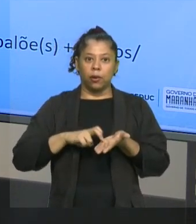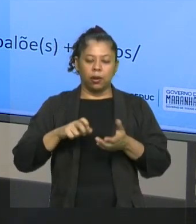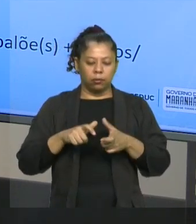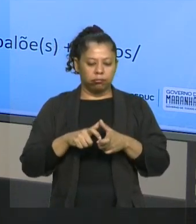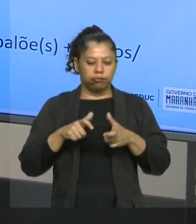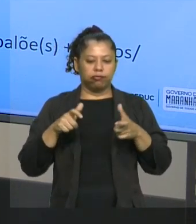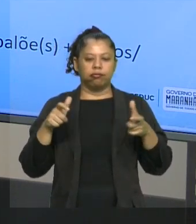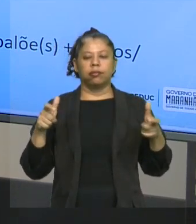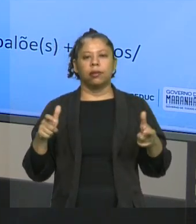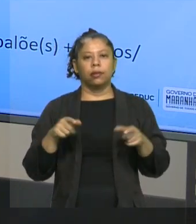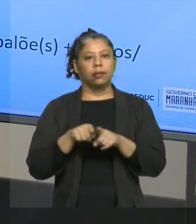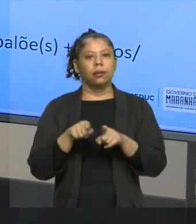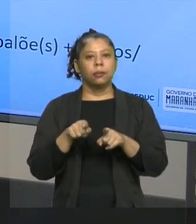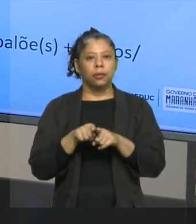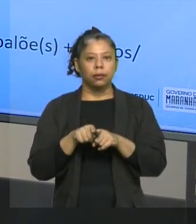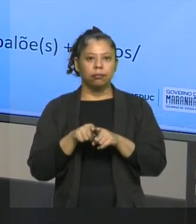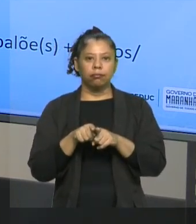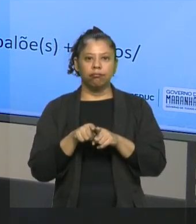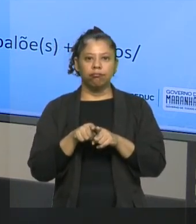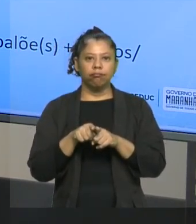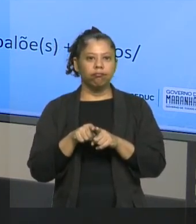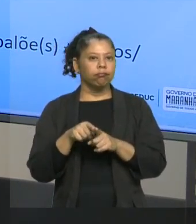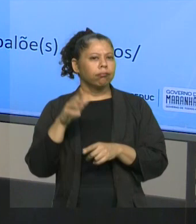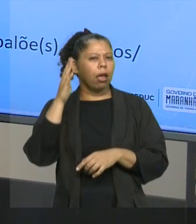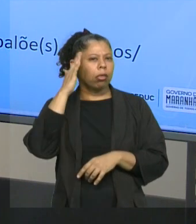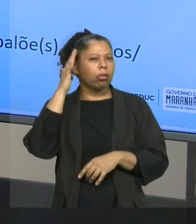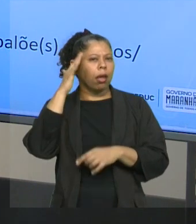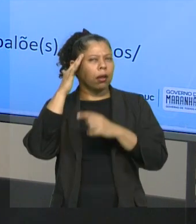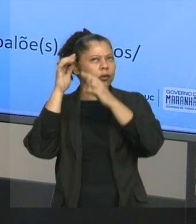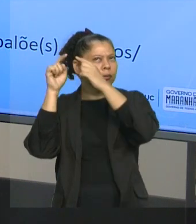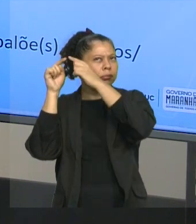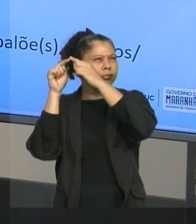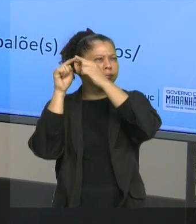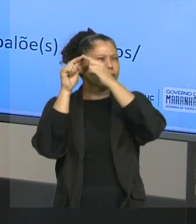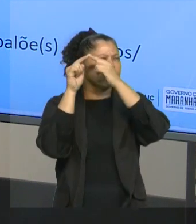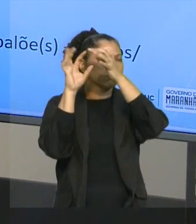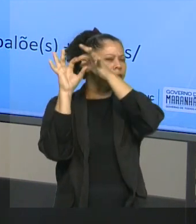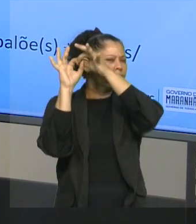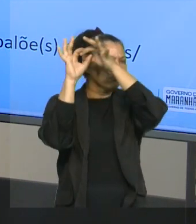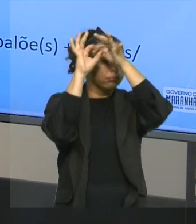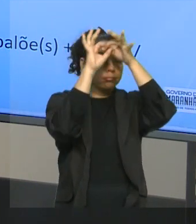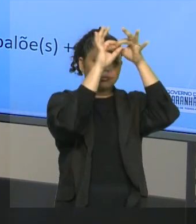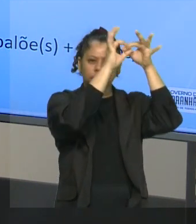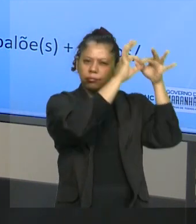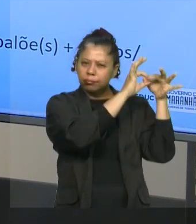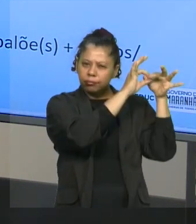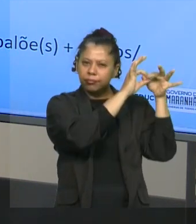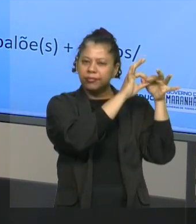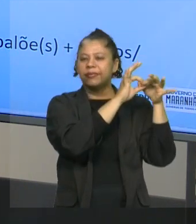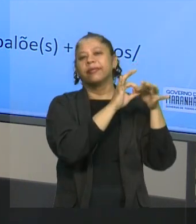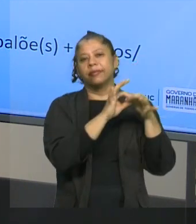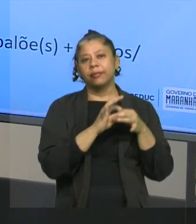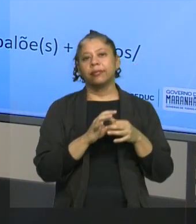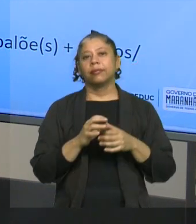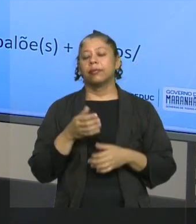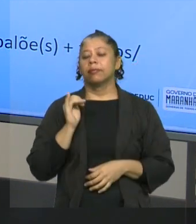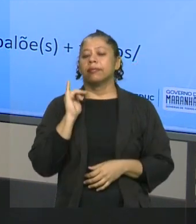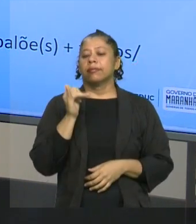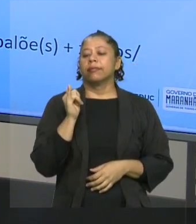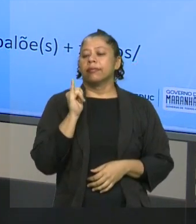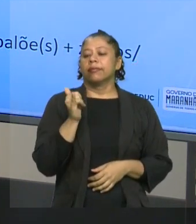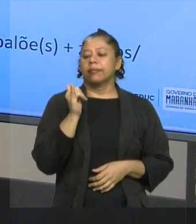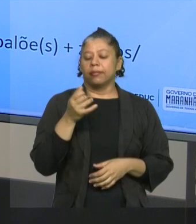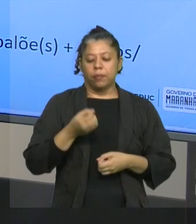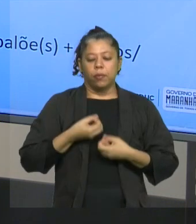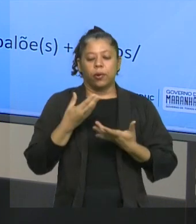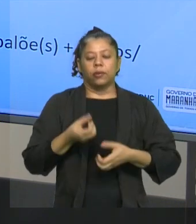você melhora a sua conexão das ideias e vai formando os seus argumentos. Vamos